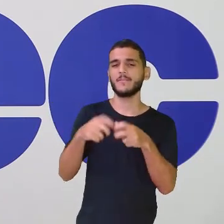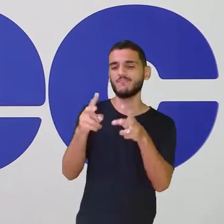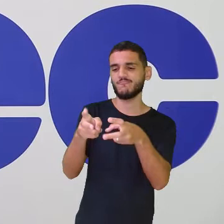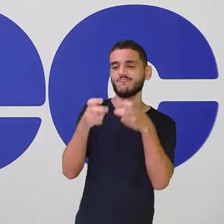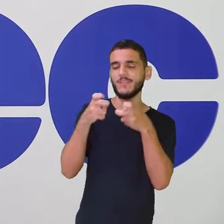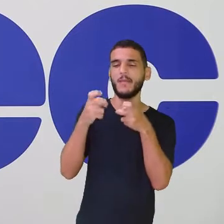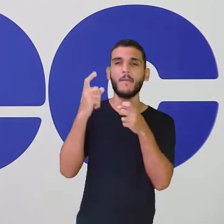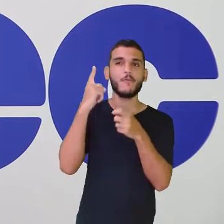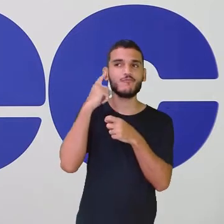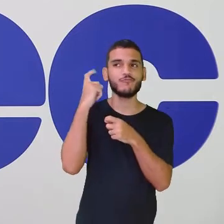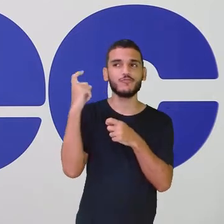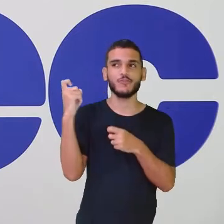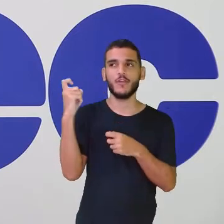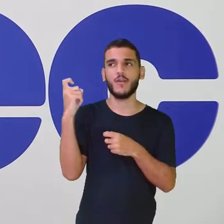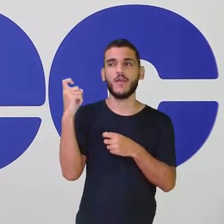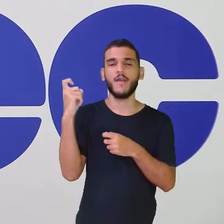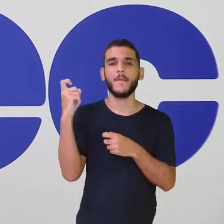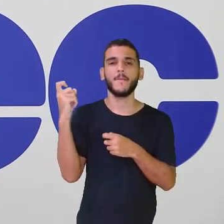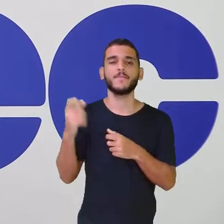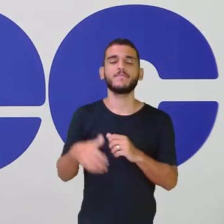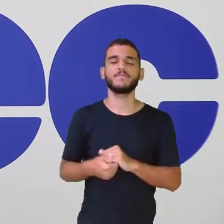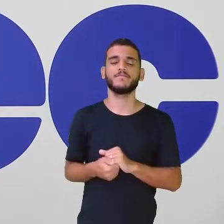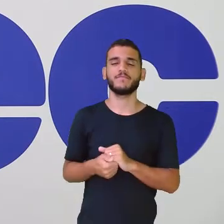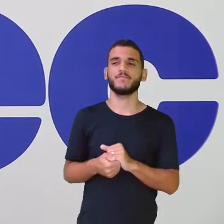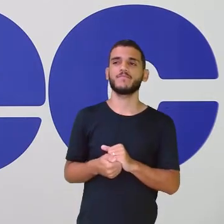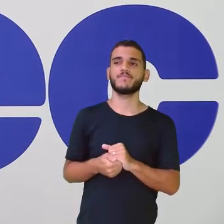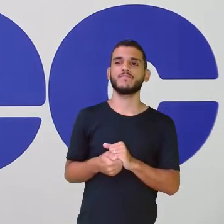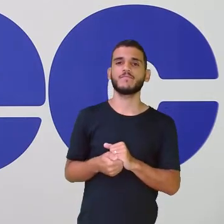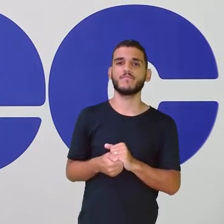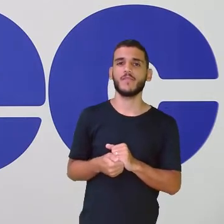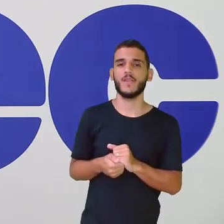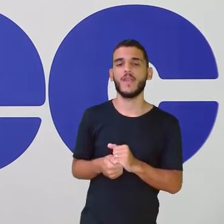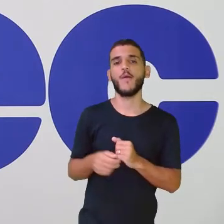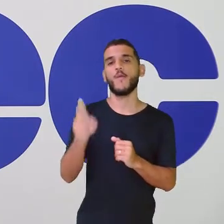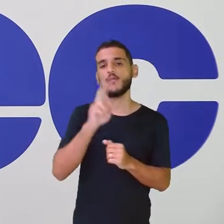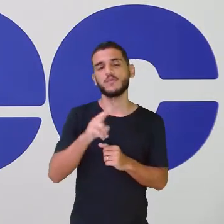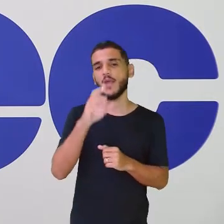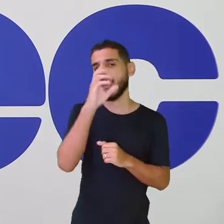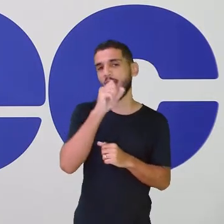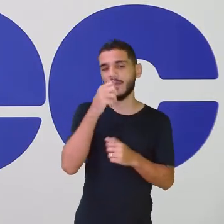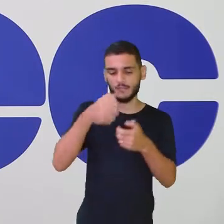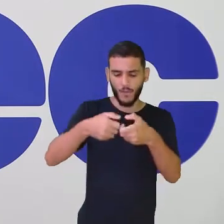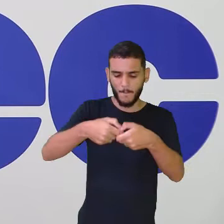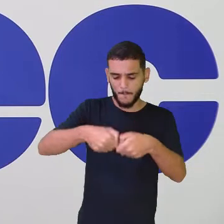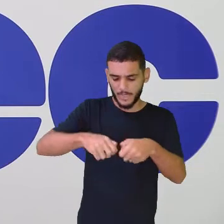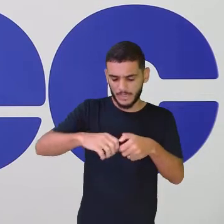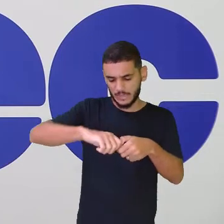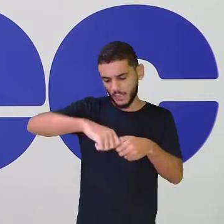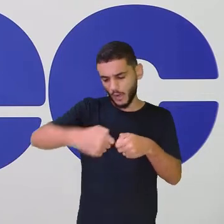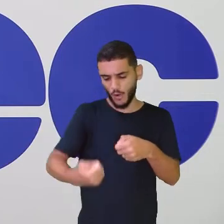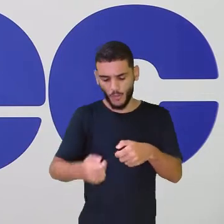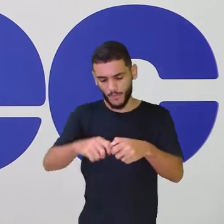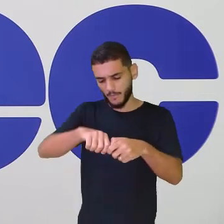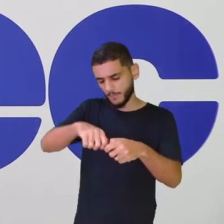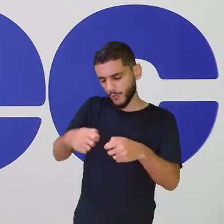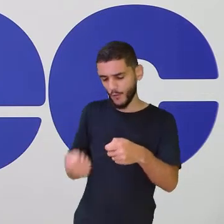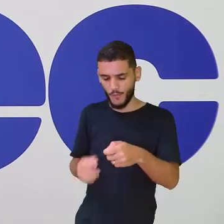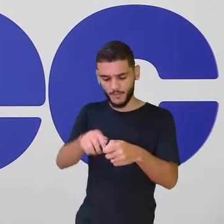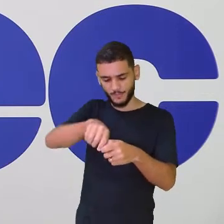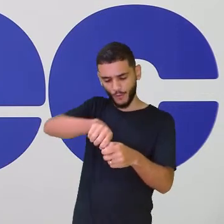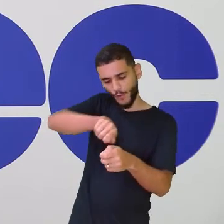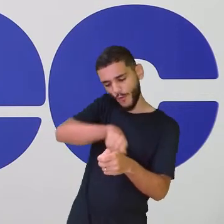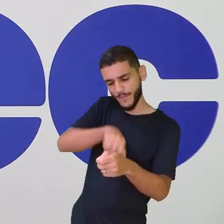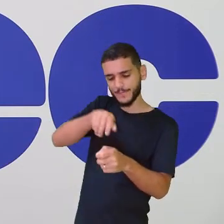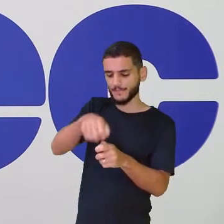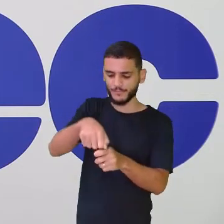som de você abrindo uma laranja... Nossa, é... Que você mesmo descasca com a mão, aí ele